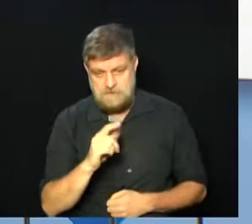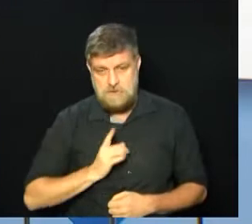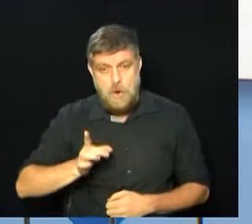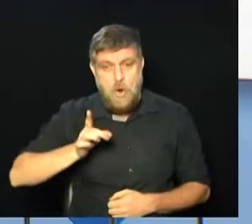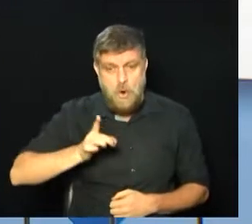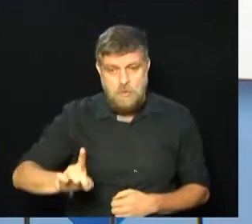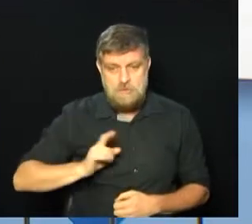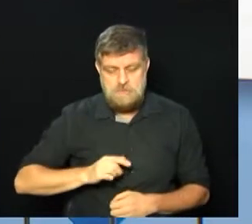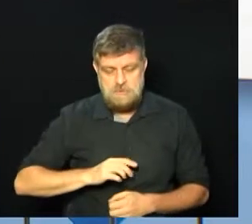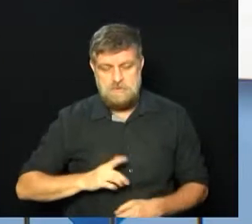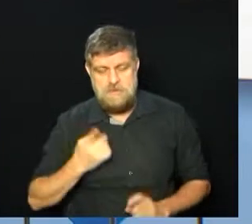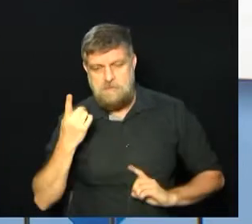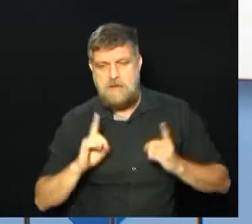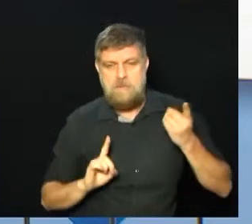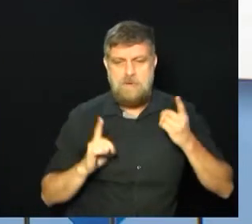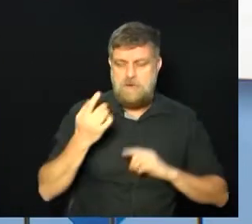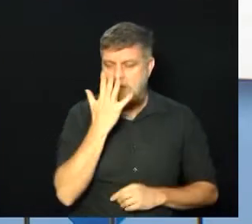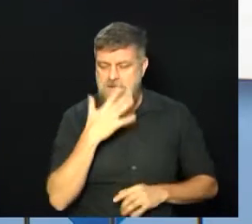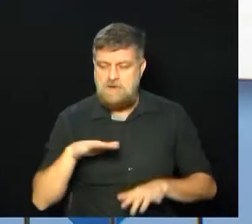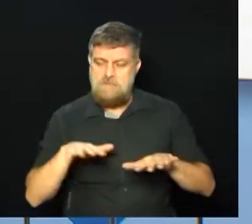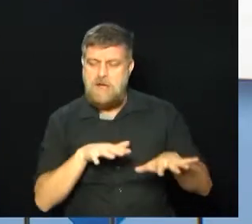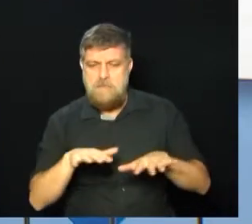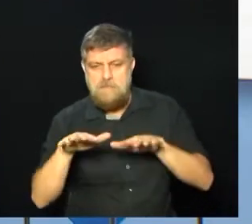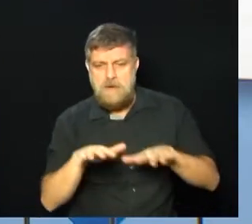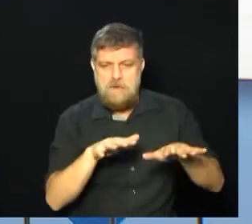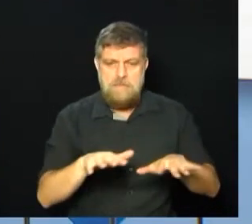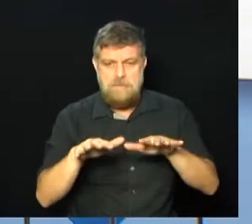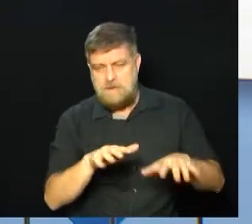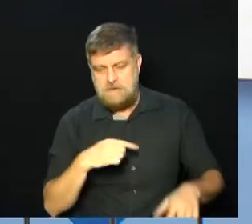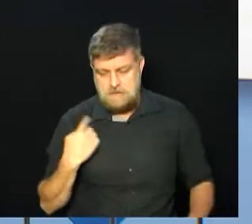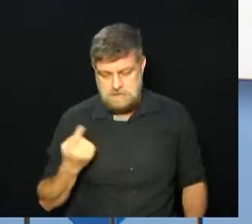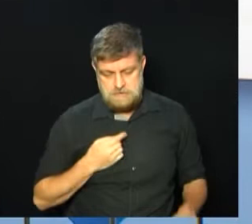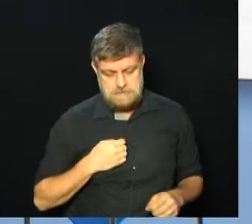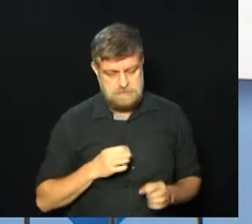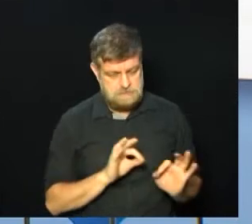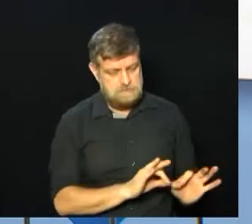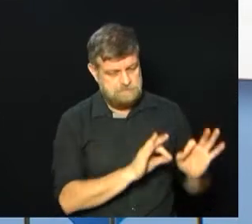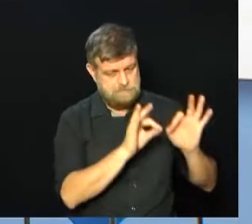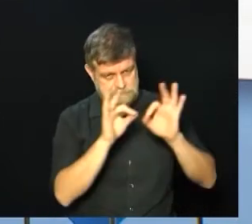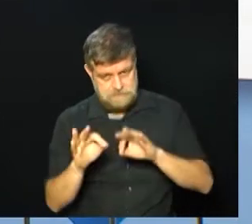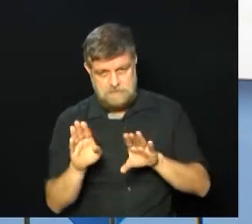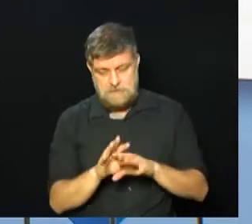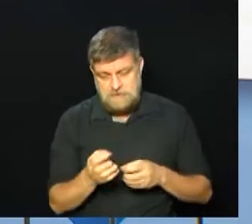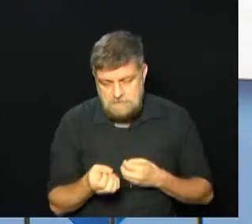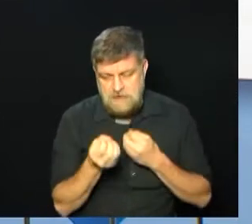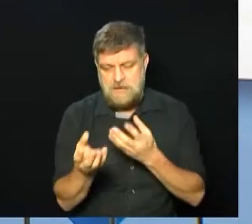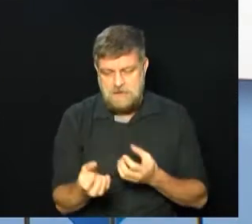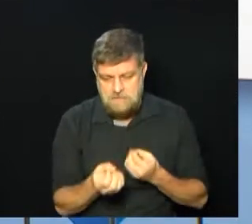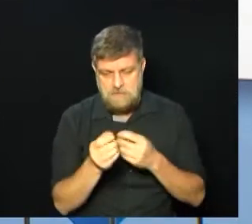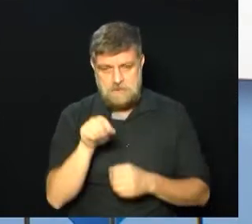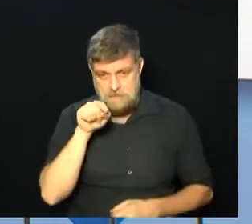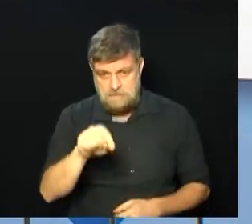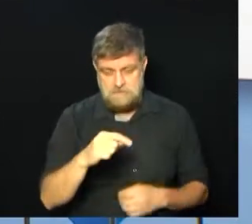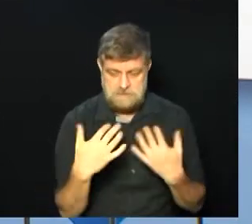foi o último em que a comemoração aconteceu aqui na cidade então a gente acompanha e vai inclusive informando a você